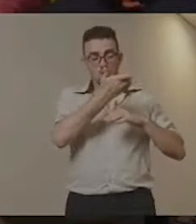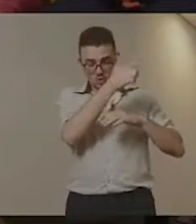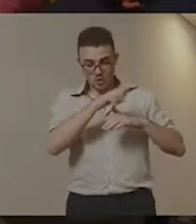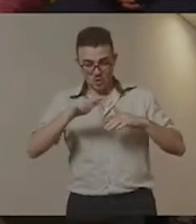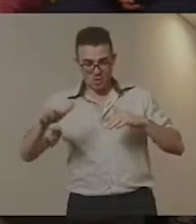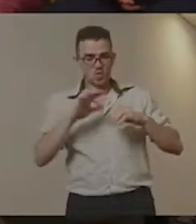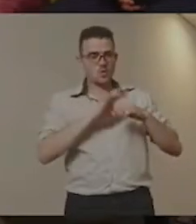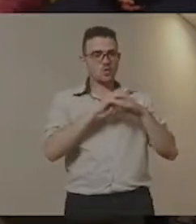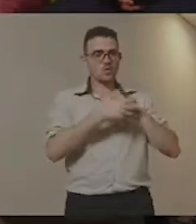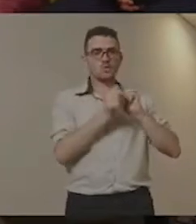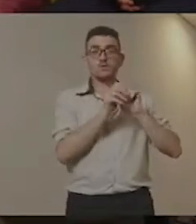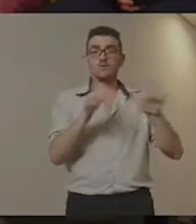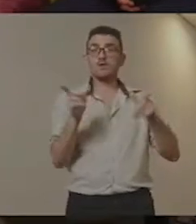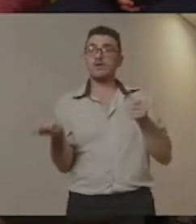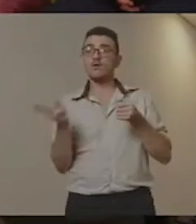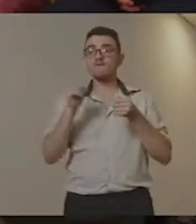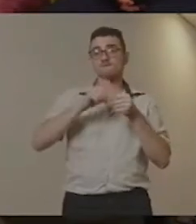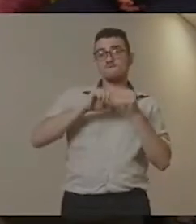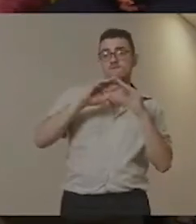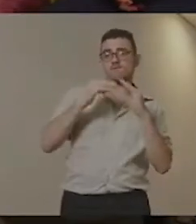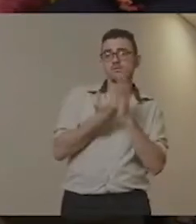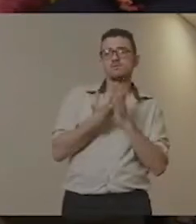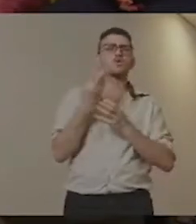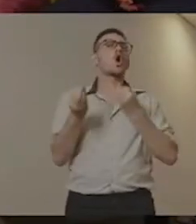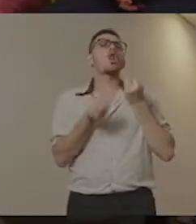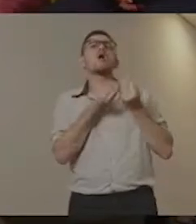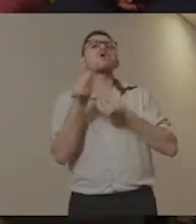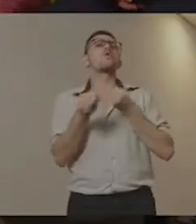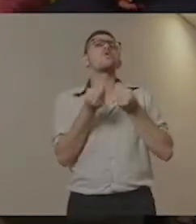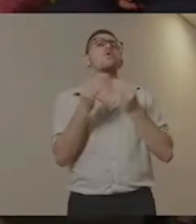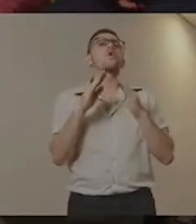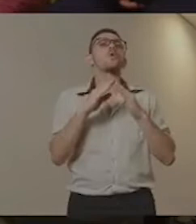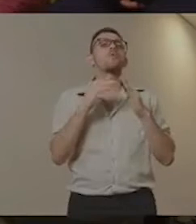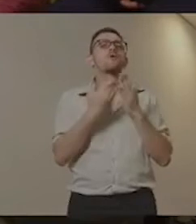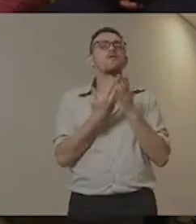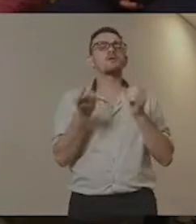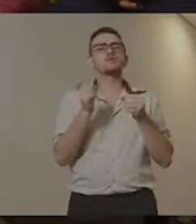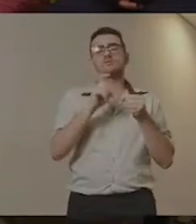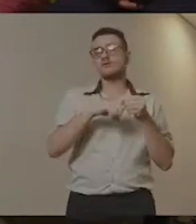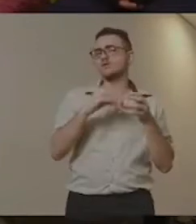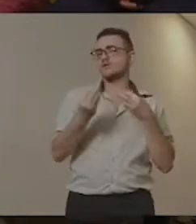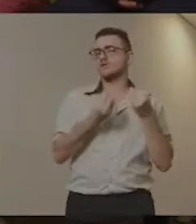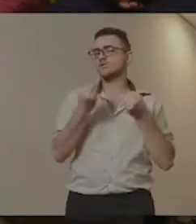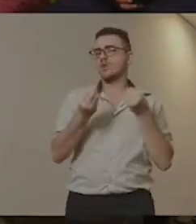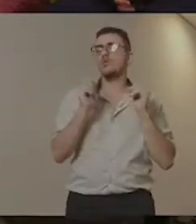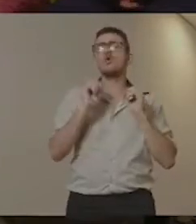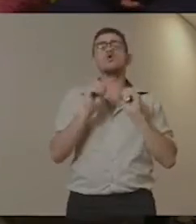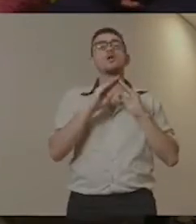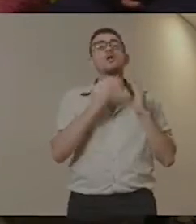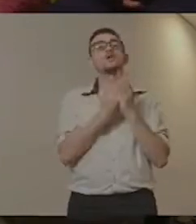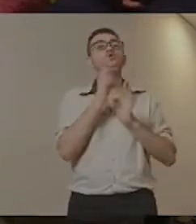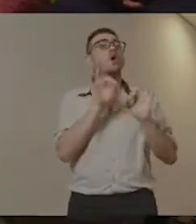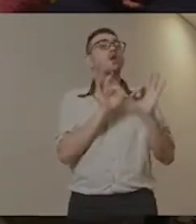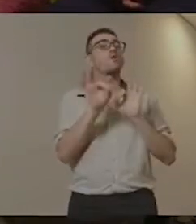esse retorno? O que, que a escola preparou para recebê-los nesse universo da saúde mental,